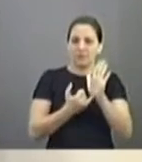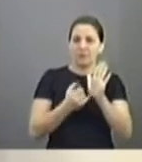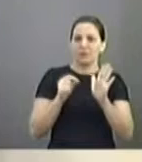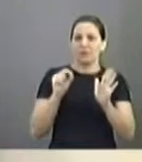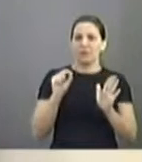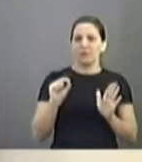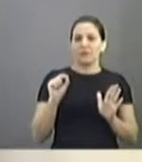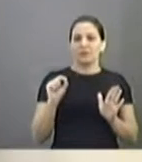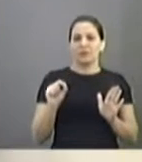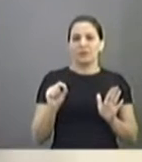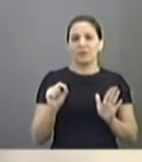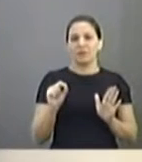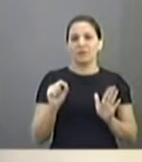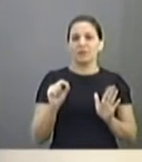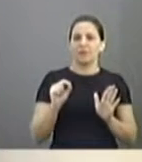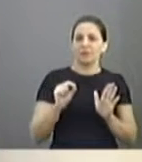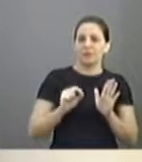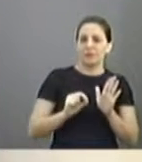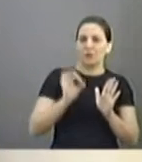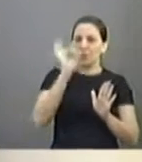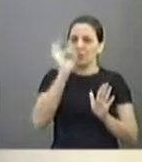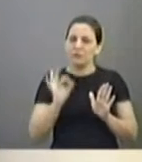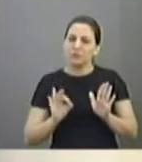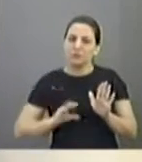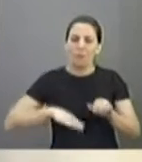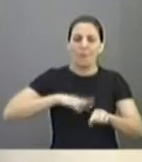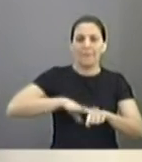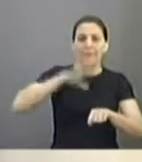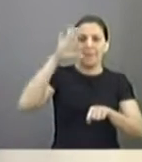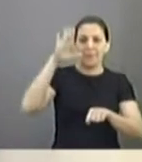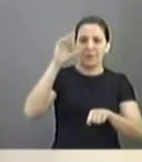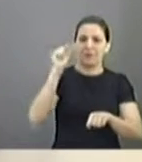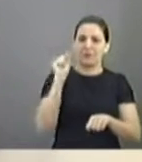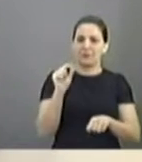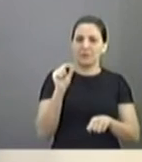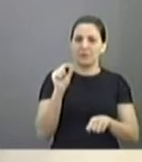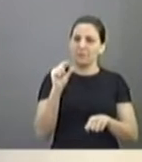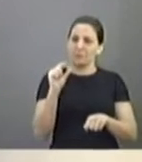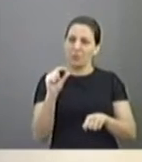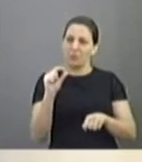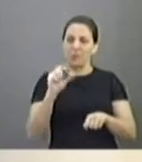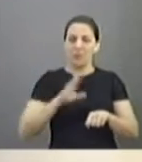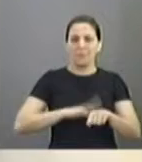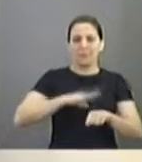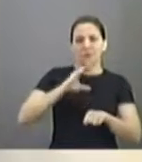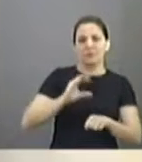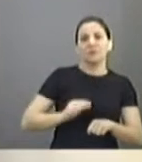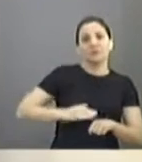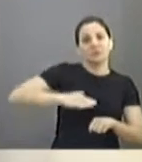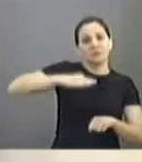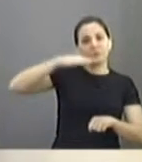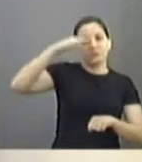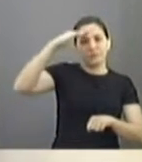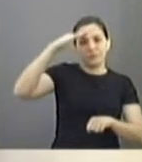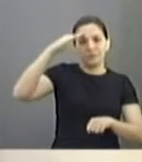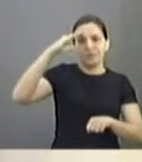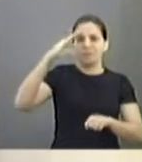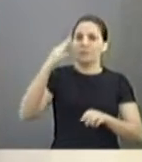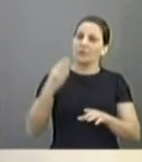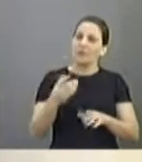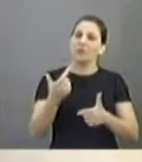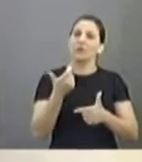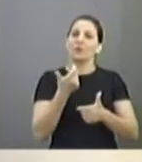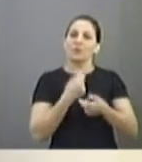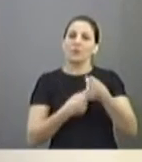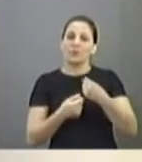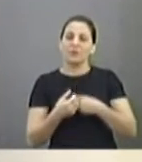está pequena, que está tendo um aumento, ainda que um percentual pequeno, mas está aumentando, quem faz o mercado está